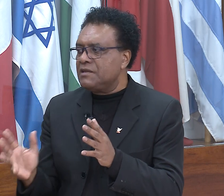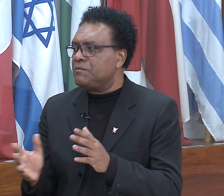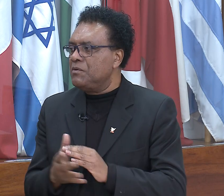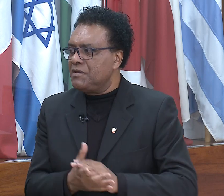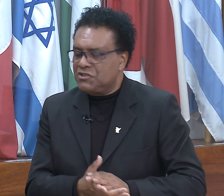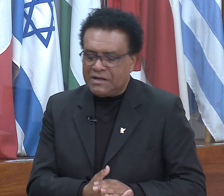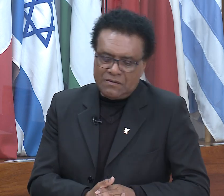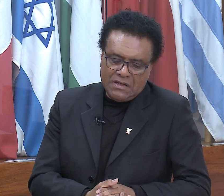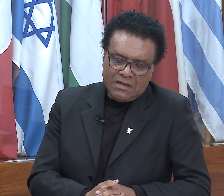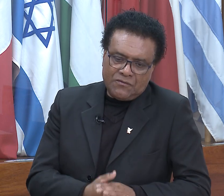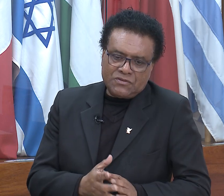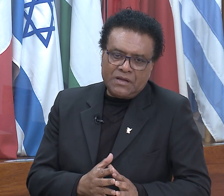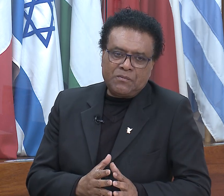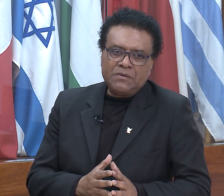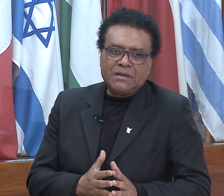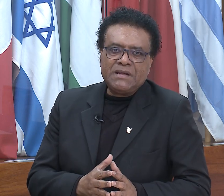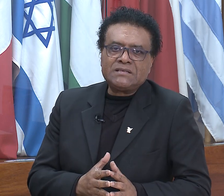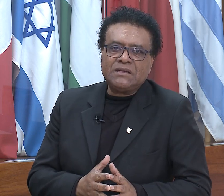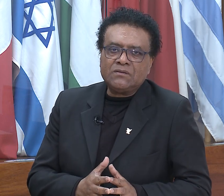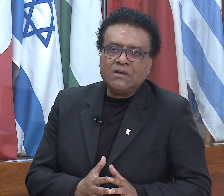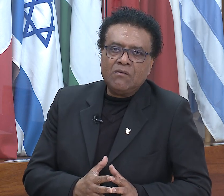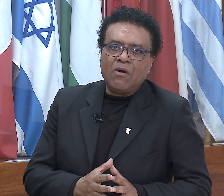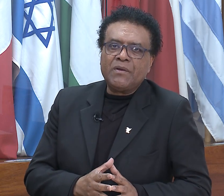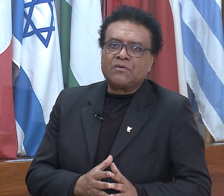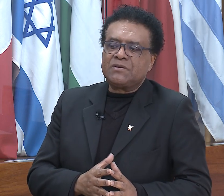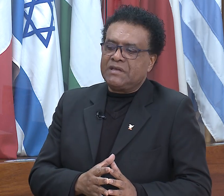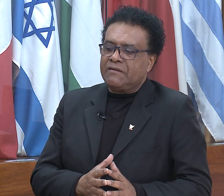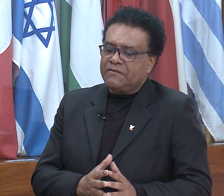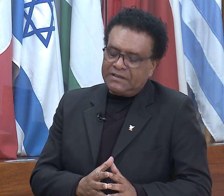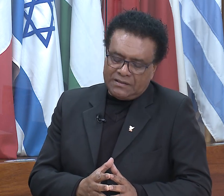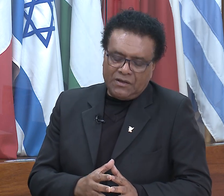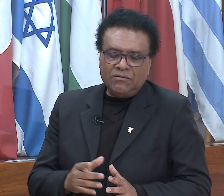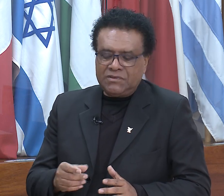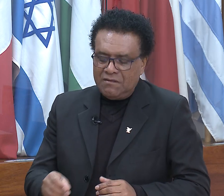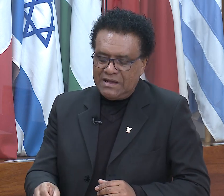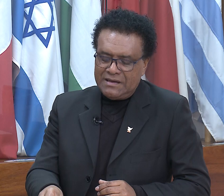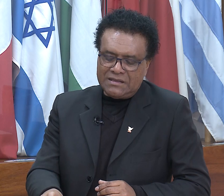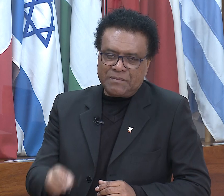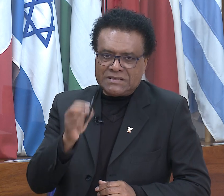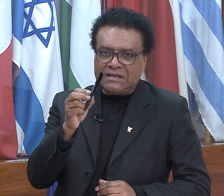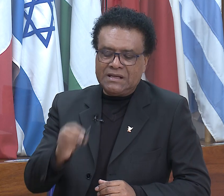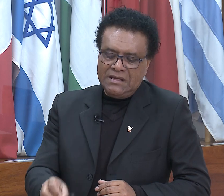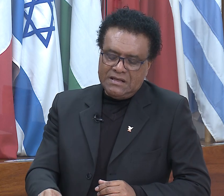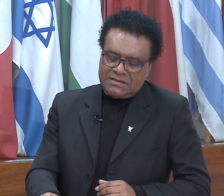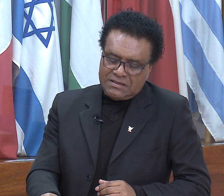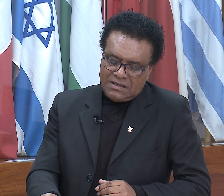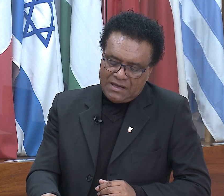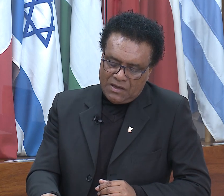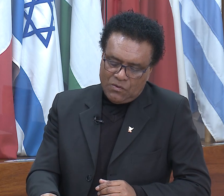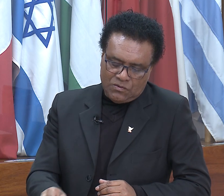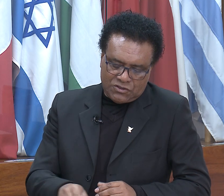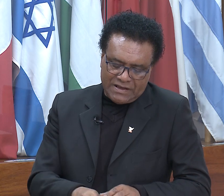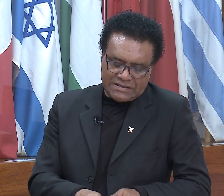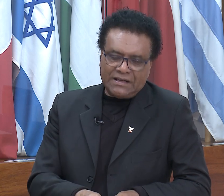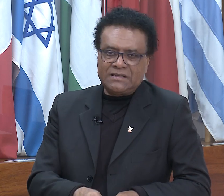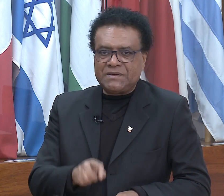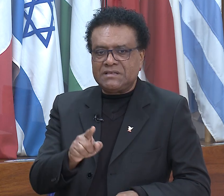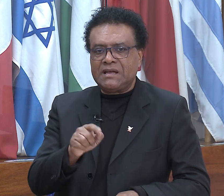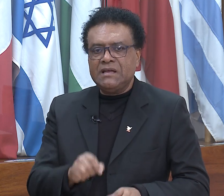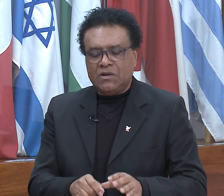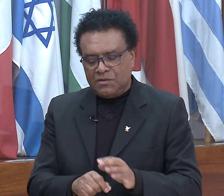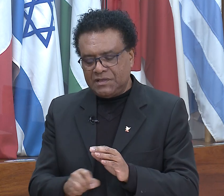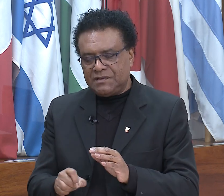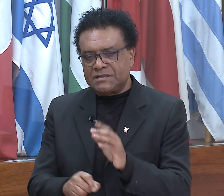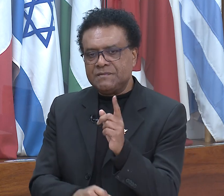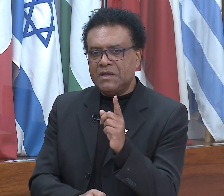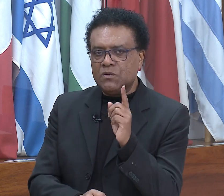funcionalismo público em geral funcionário público Tá merecendo um momento considerado verdadeiro eu não tenho caneta para assinar se eu tivesse a caneta